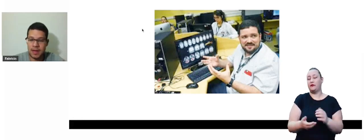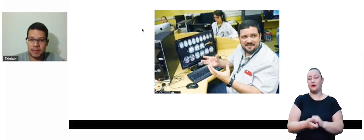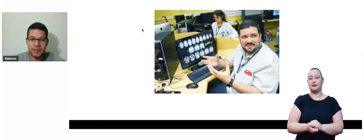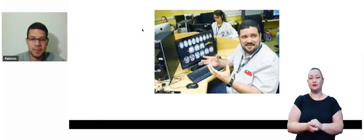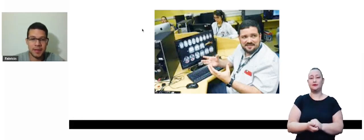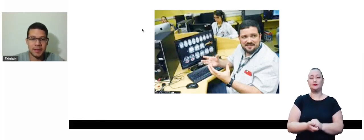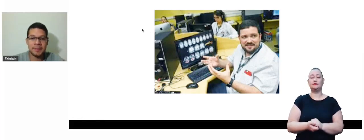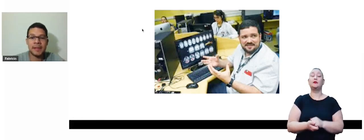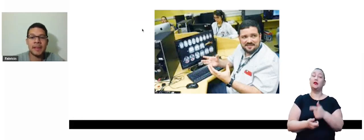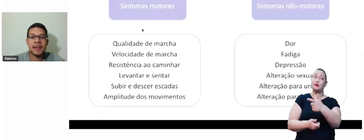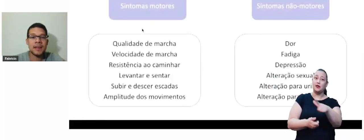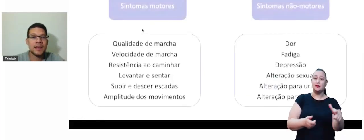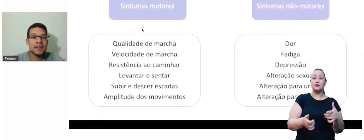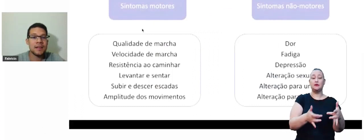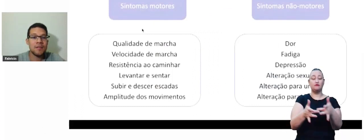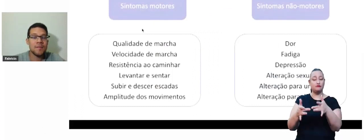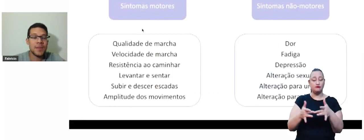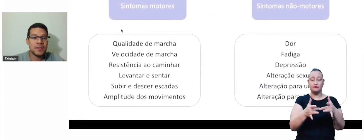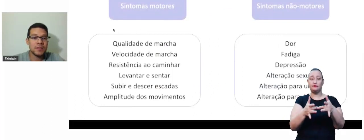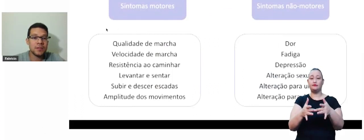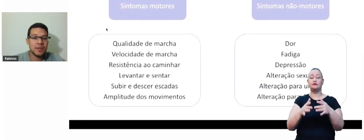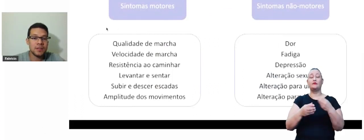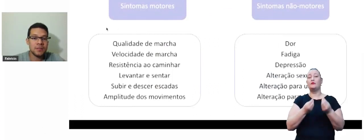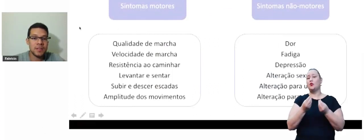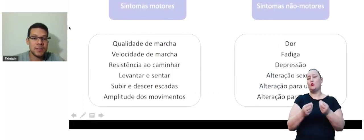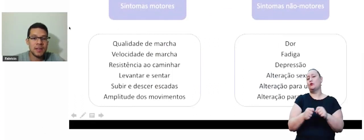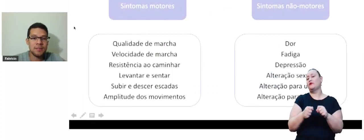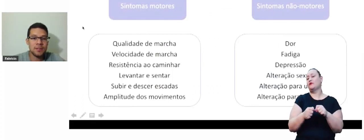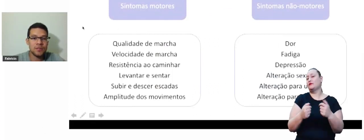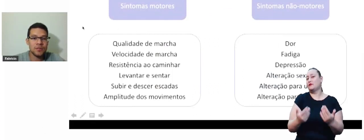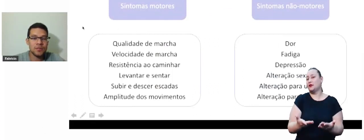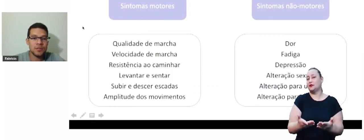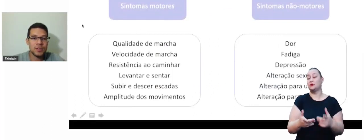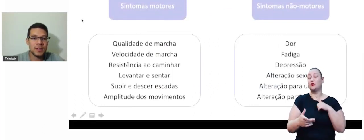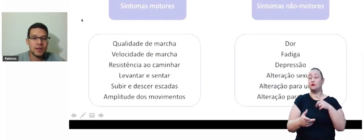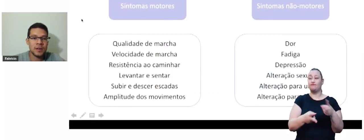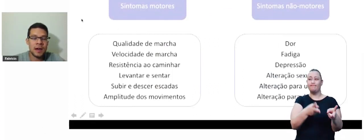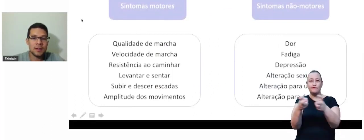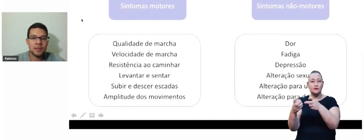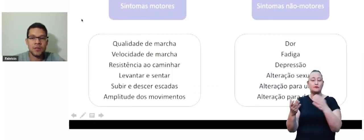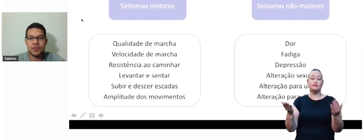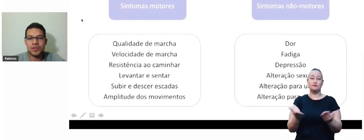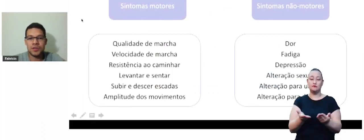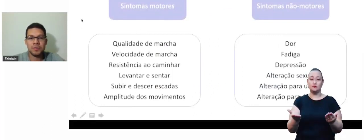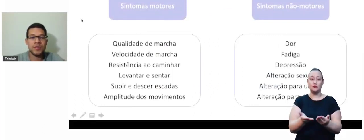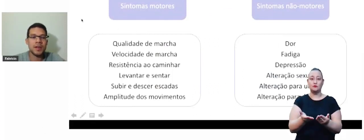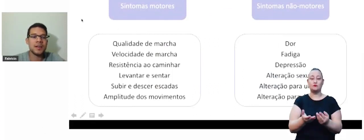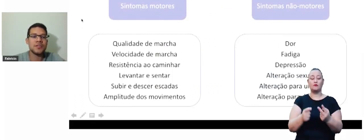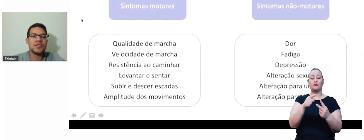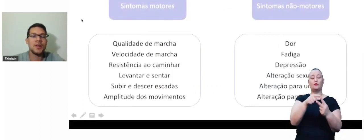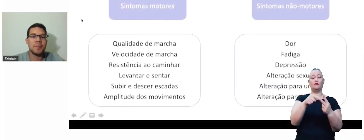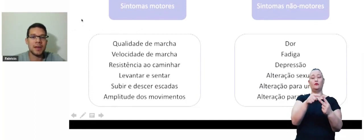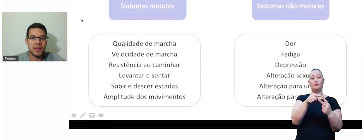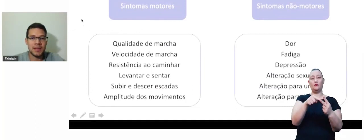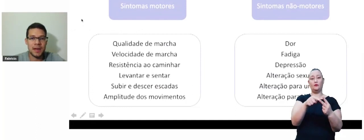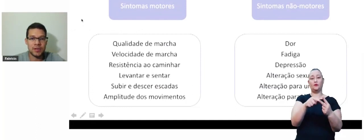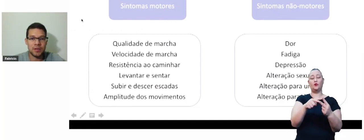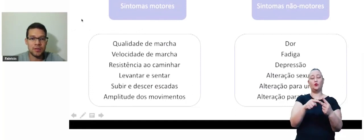nas correlatas também, né. Então, o que se tem visto hoje é que há 2 tipos grandes